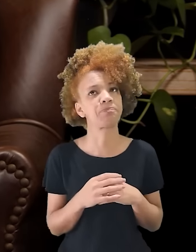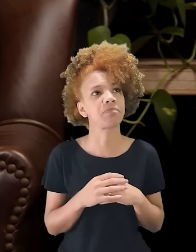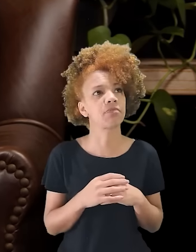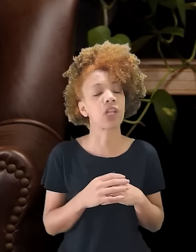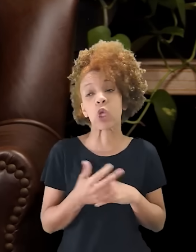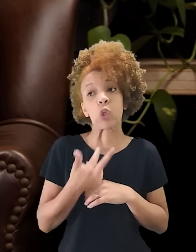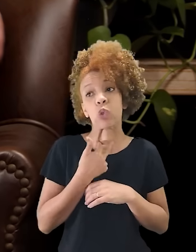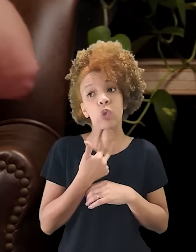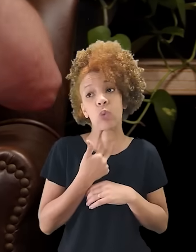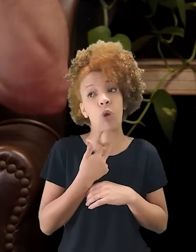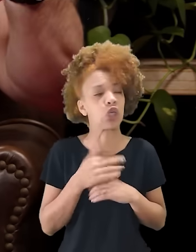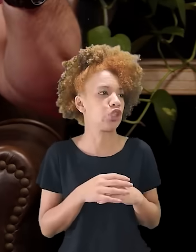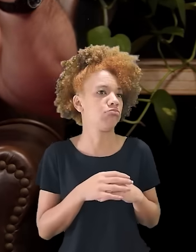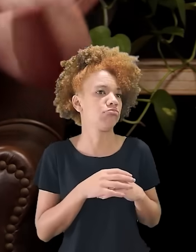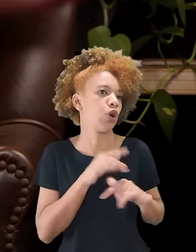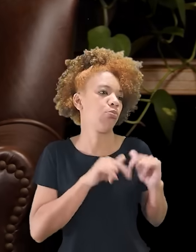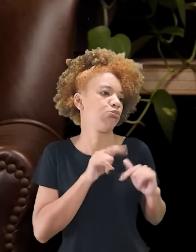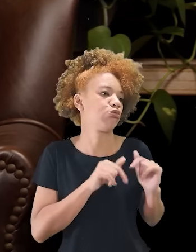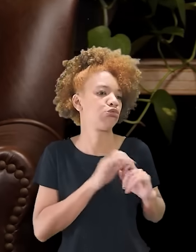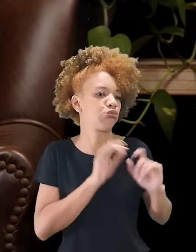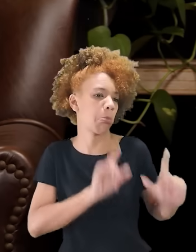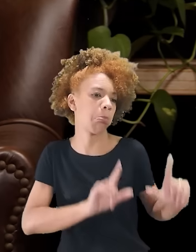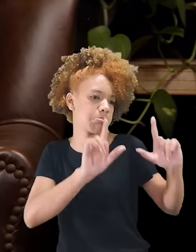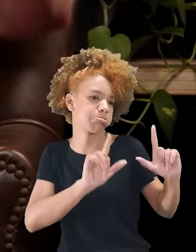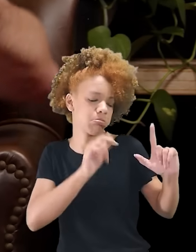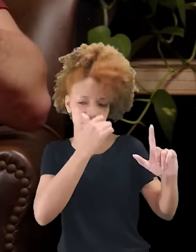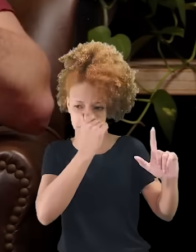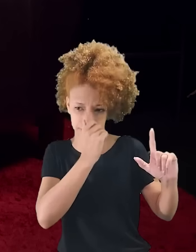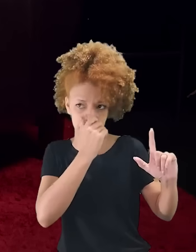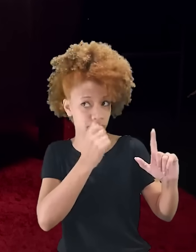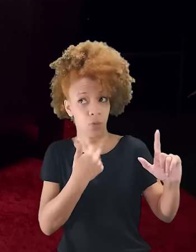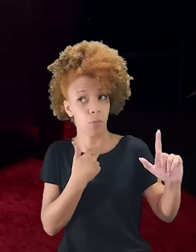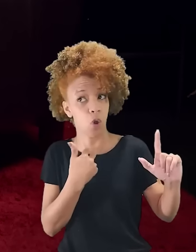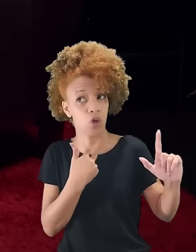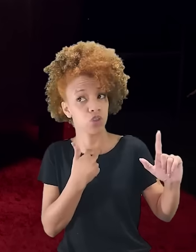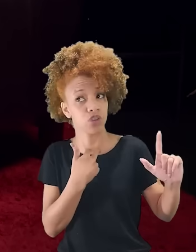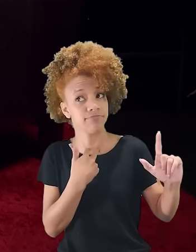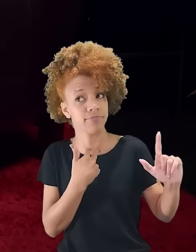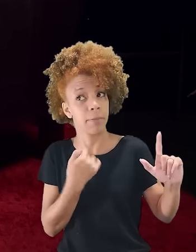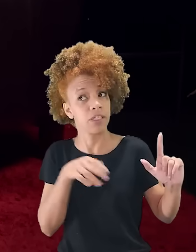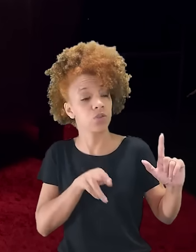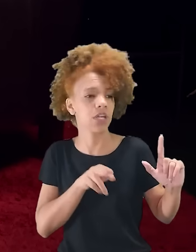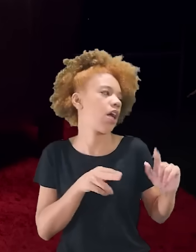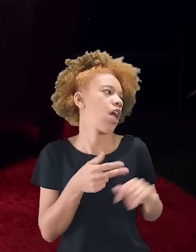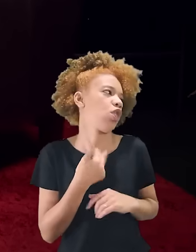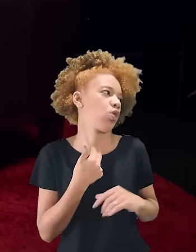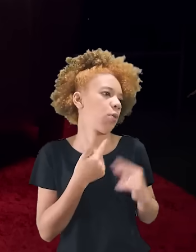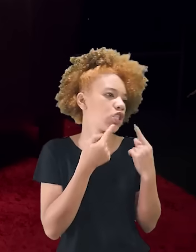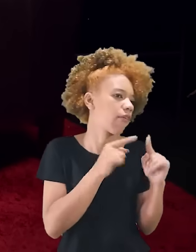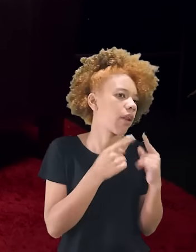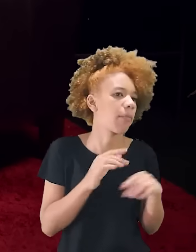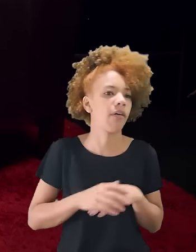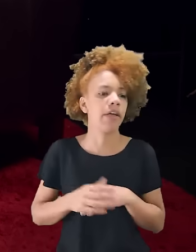assunto não pode ter um item pendurado na parede é exato dizer é o cara não pode criticar a